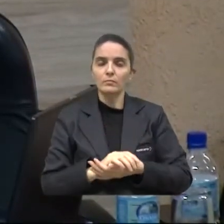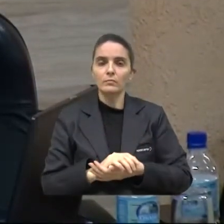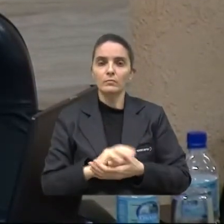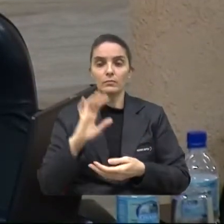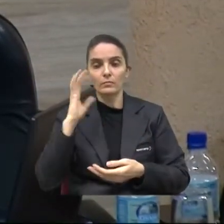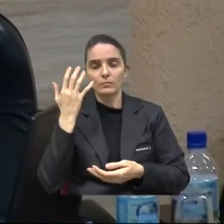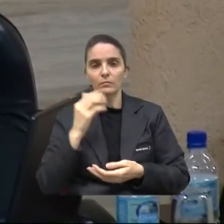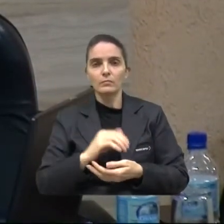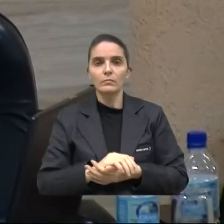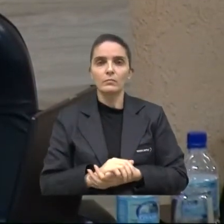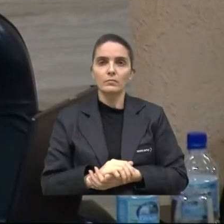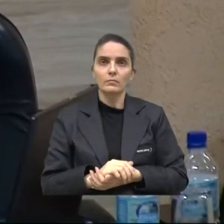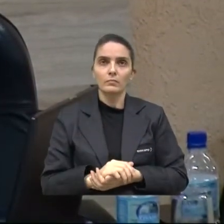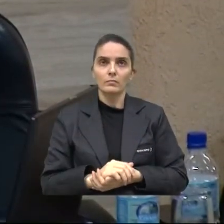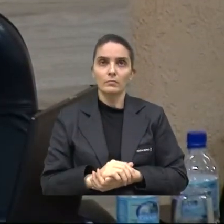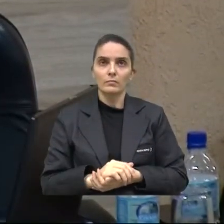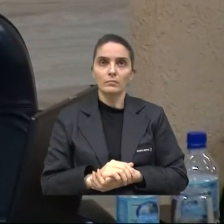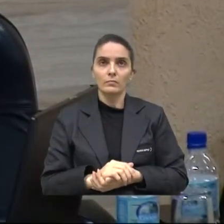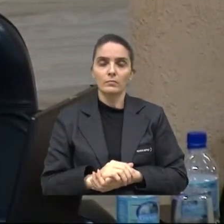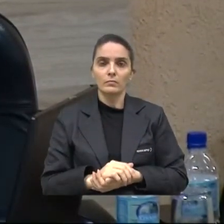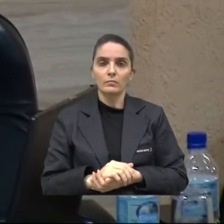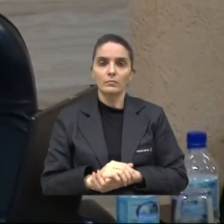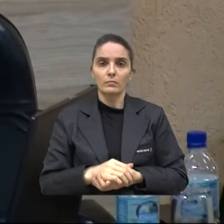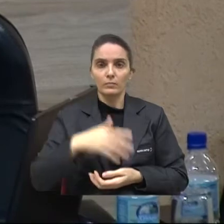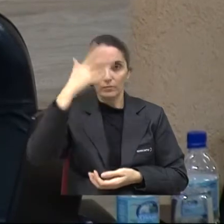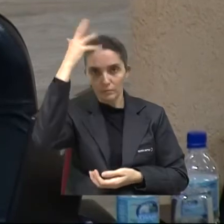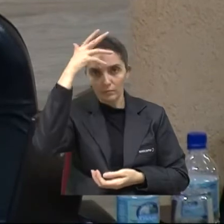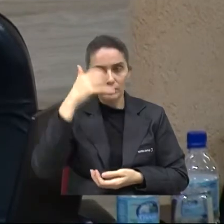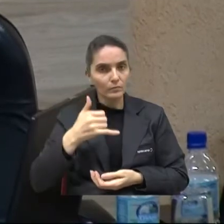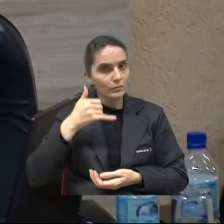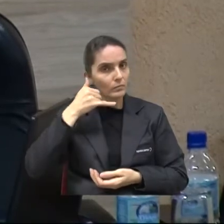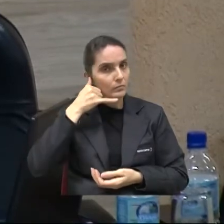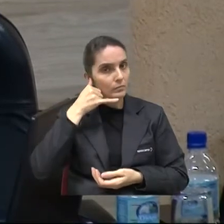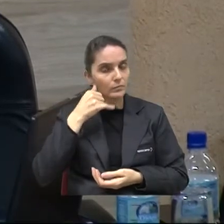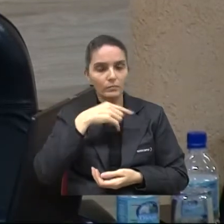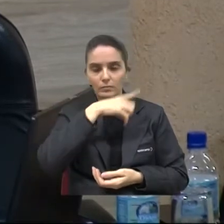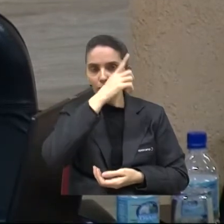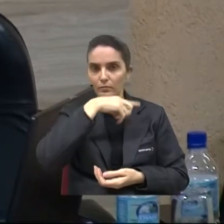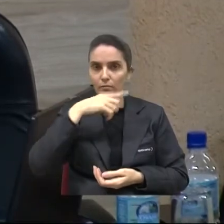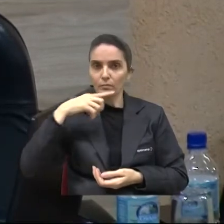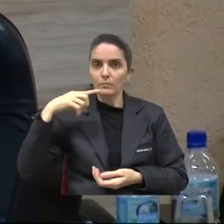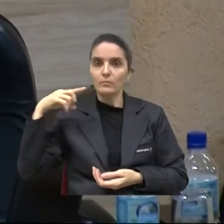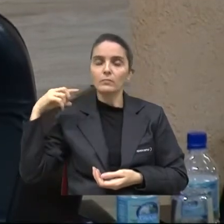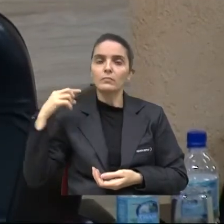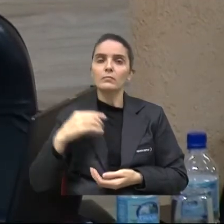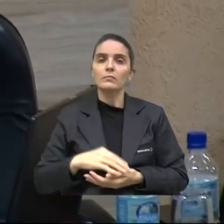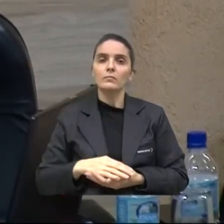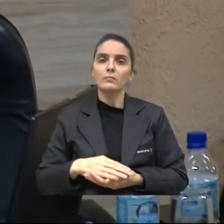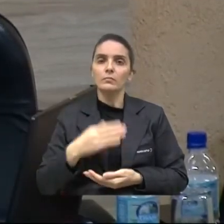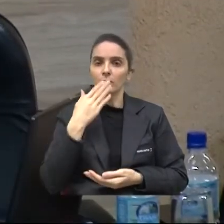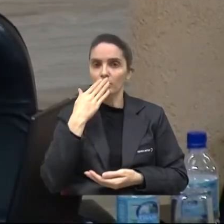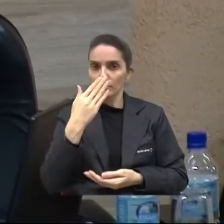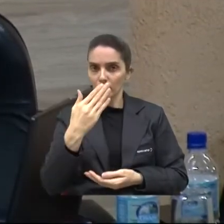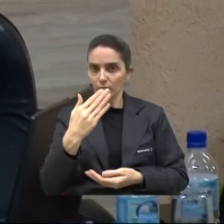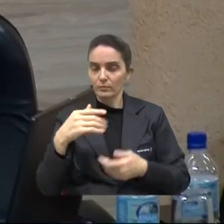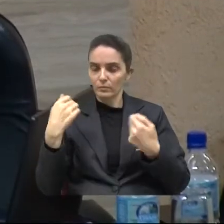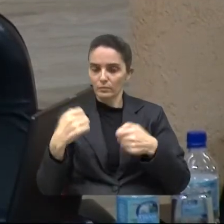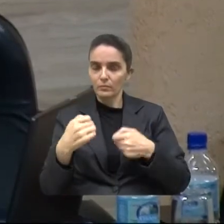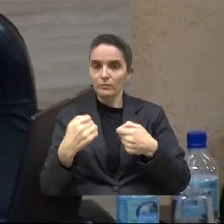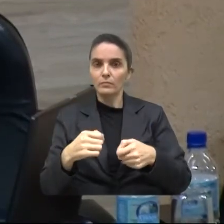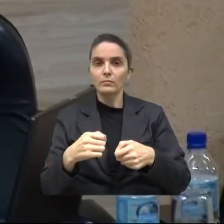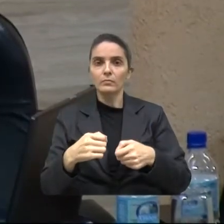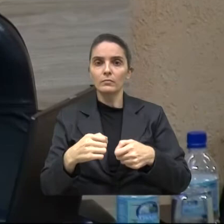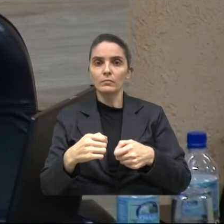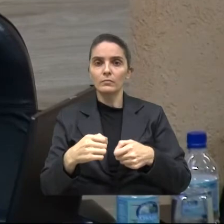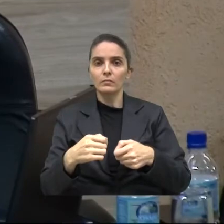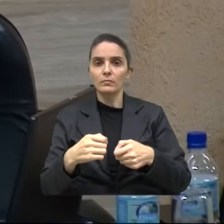da casa, e imediatamente liguei para a vereadora Mayra, dizendo, e disse a ele lá, da necessidade e da importância da